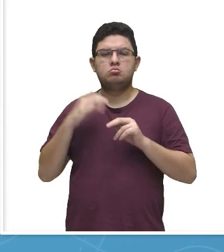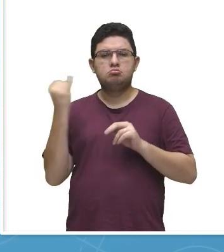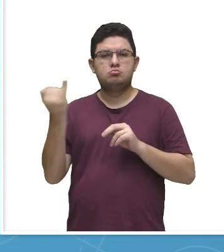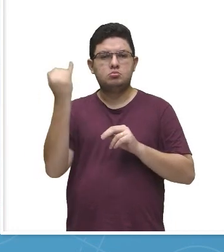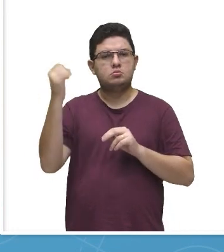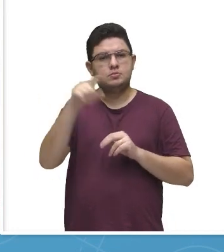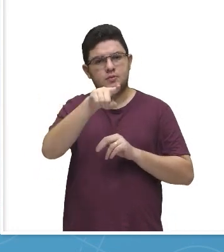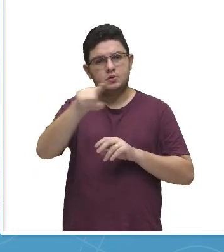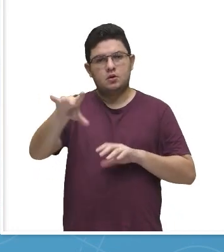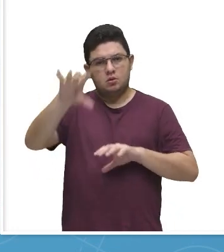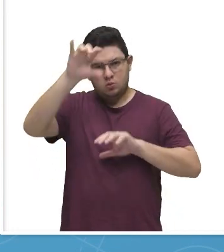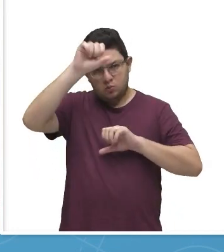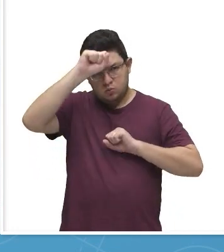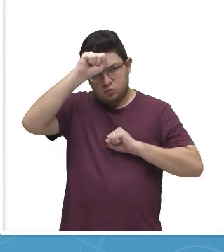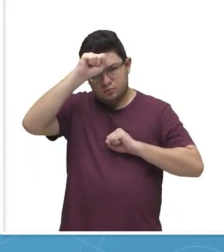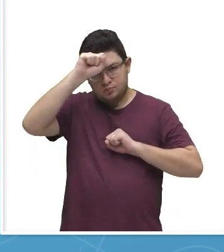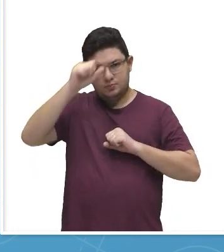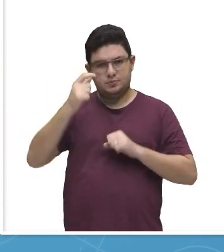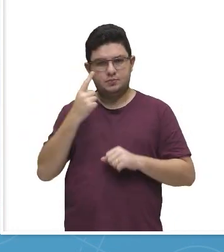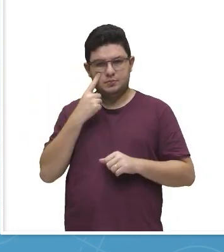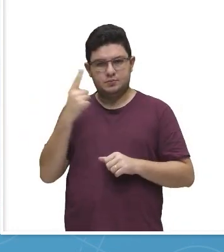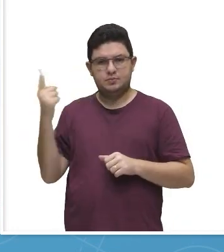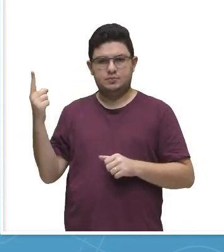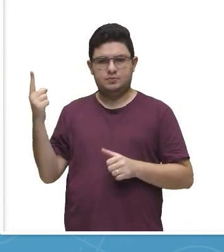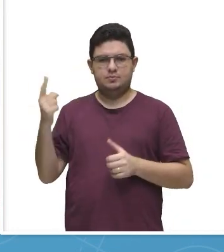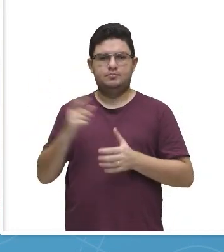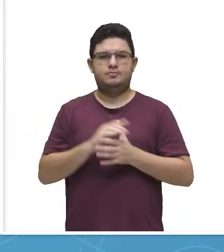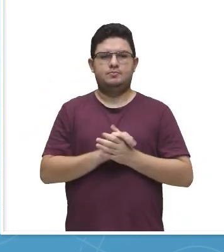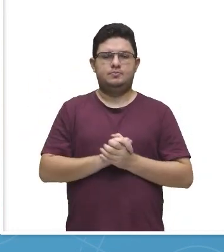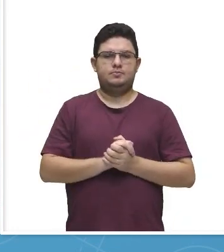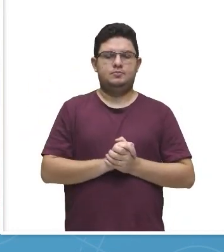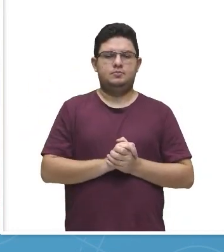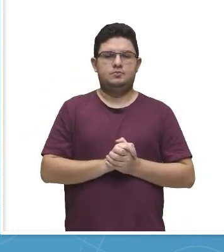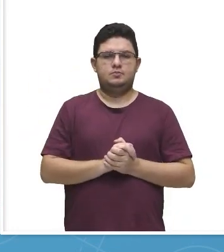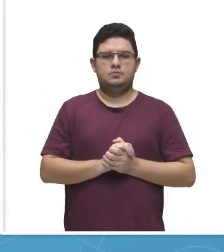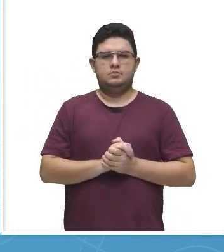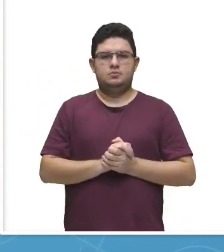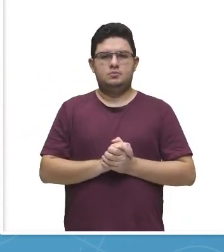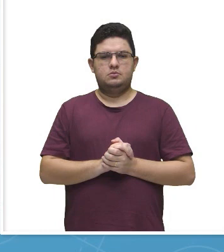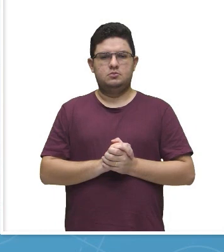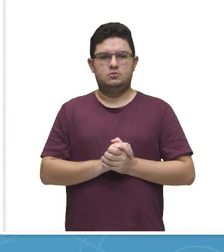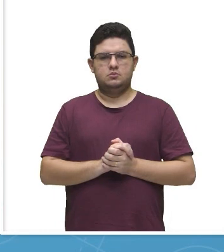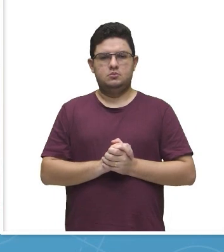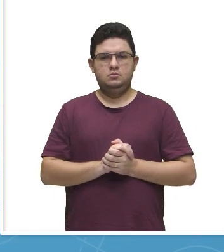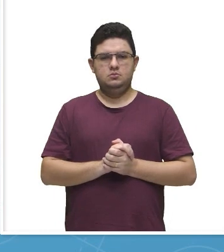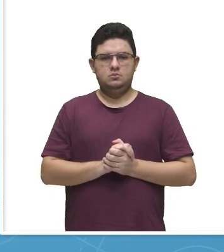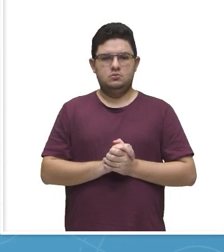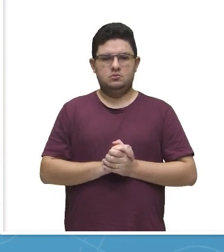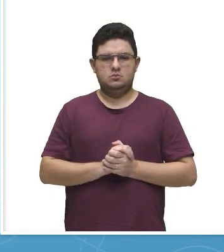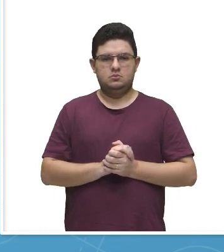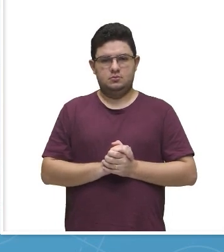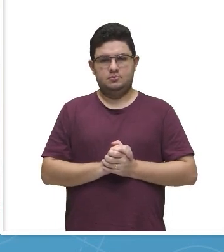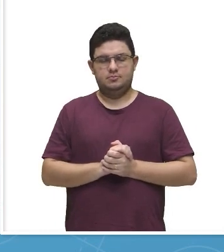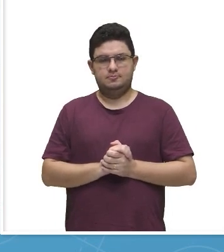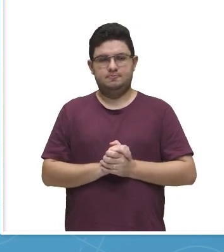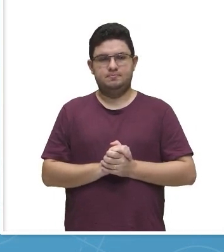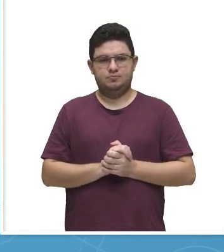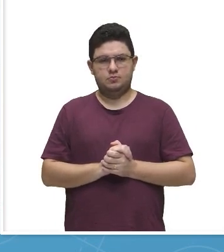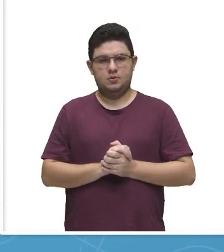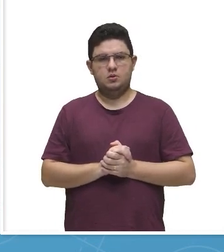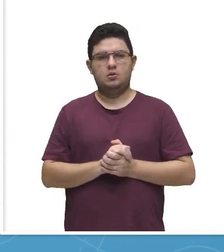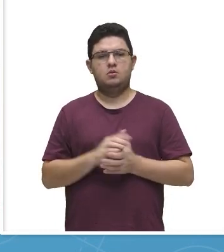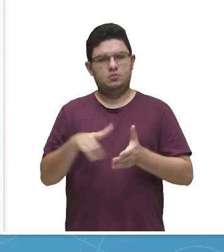aproprie dessas operações e propriedades, perfeito? Então, como já vimos,